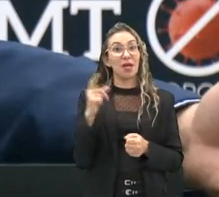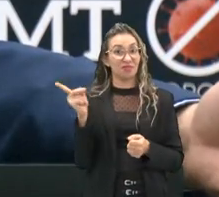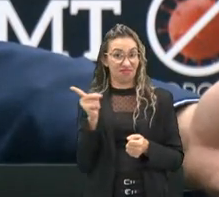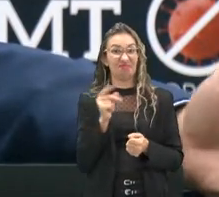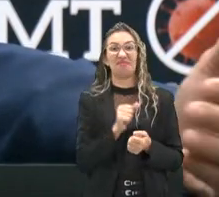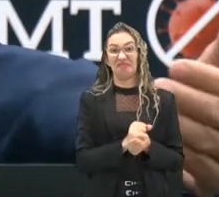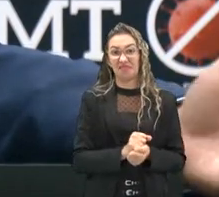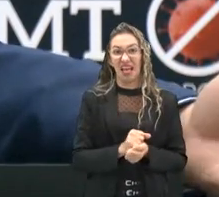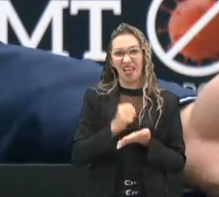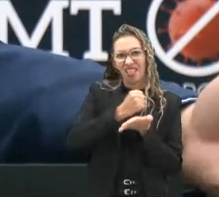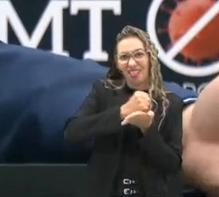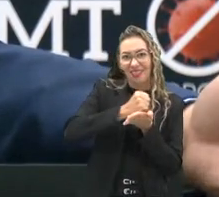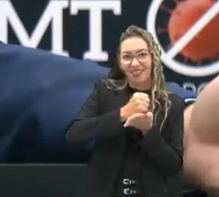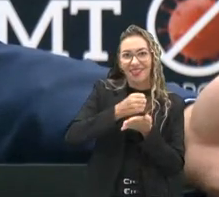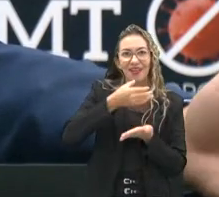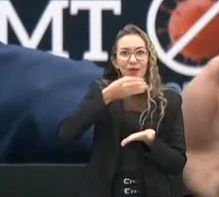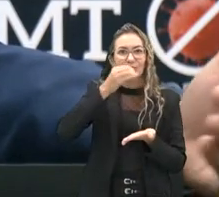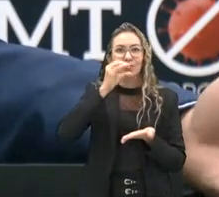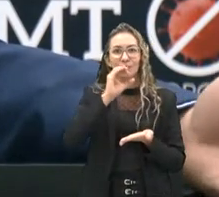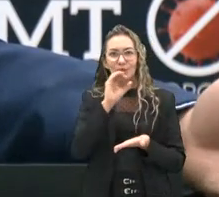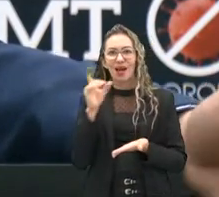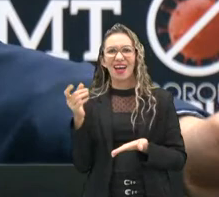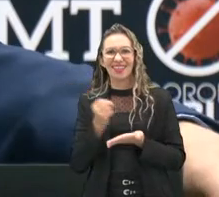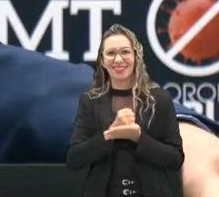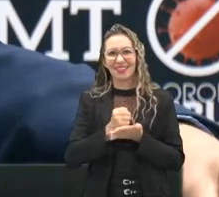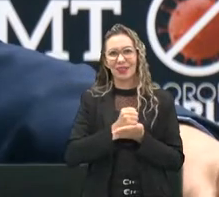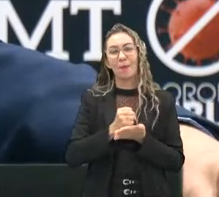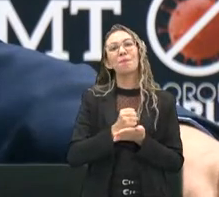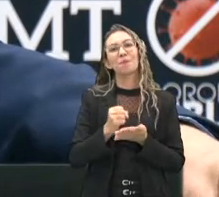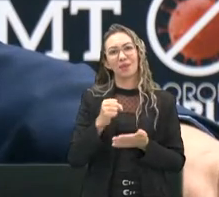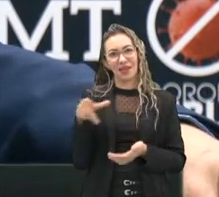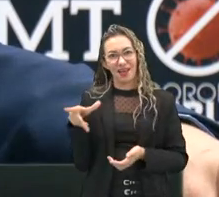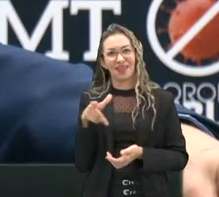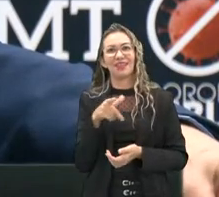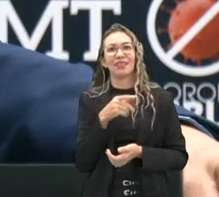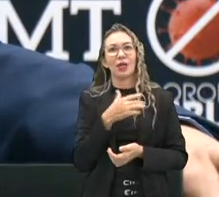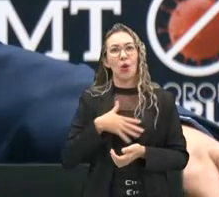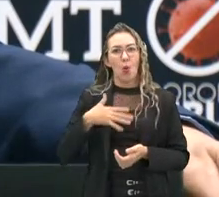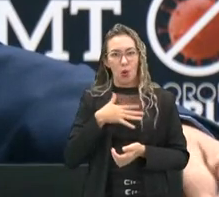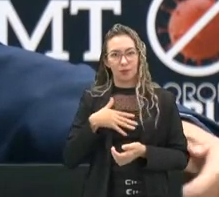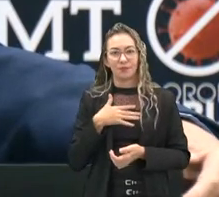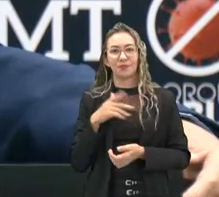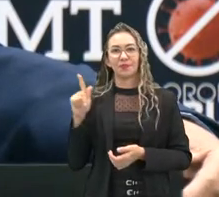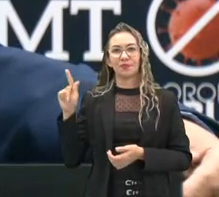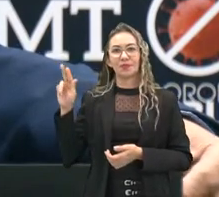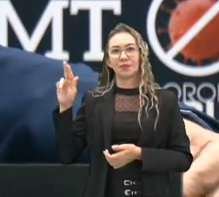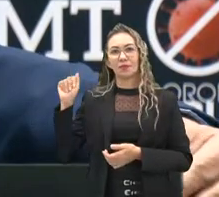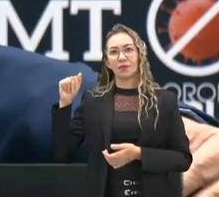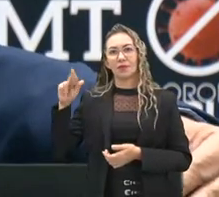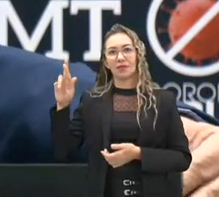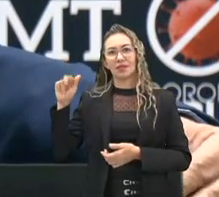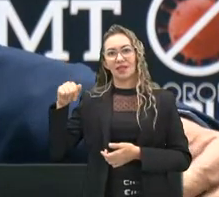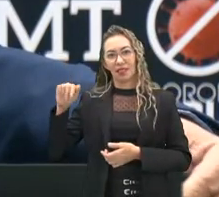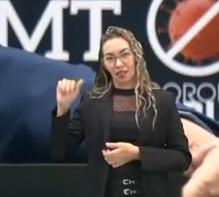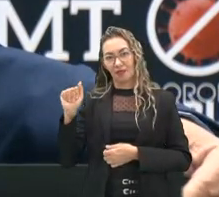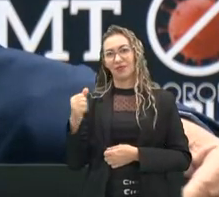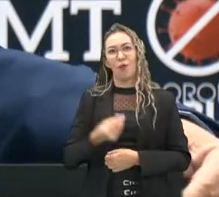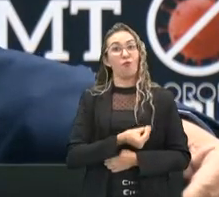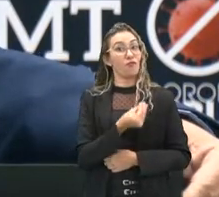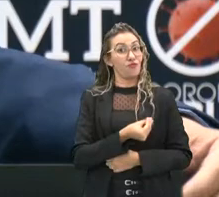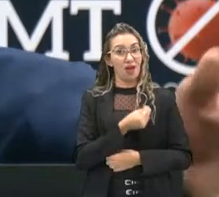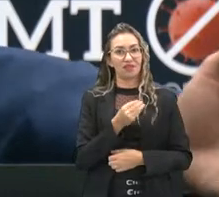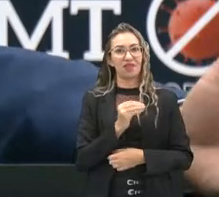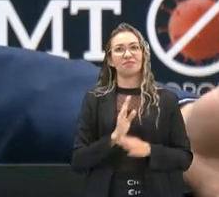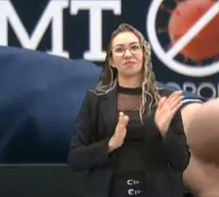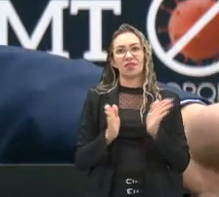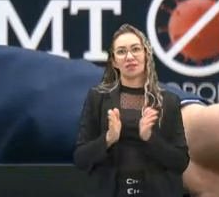Rejuvenesceu, é um outro cidadão, deu vida esse mandato a ele. E ele tem trazido grandes temas